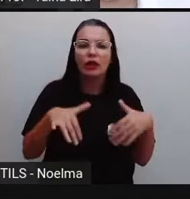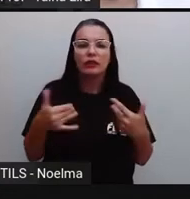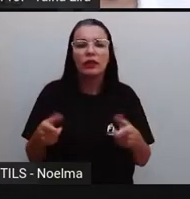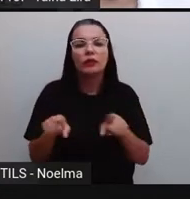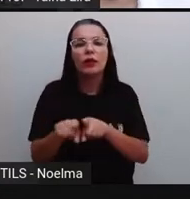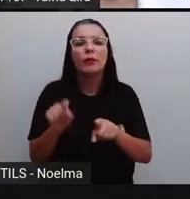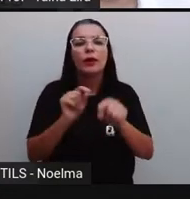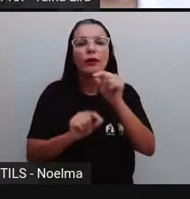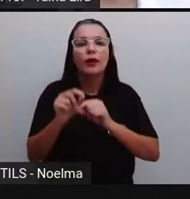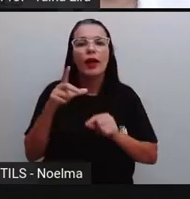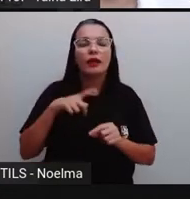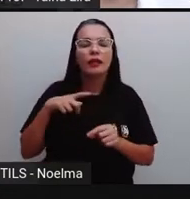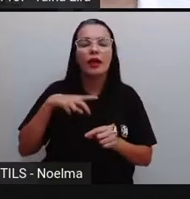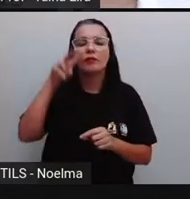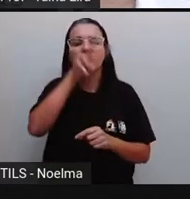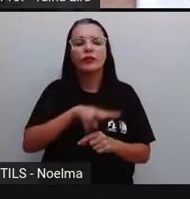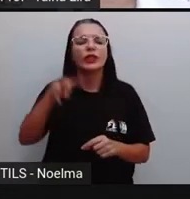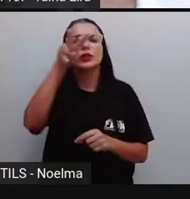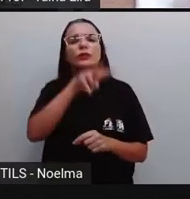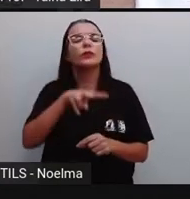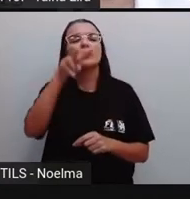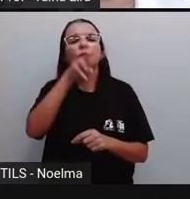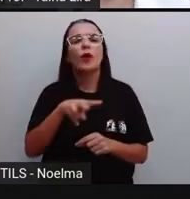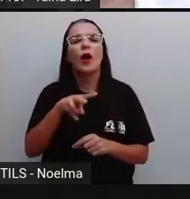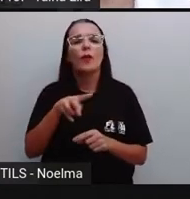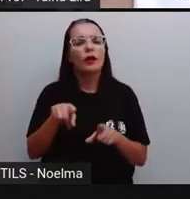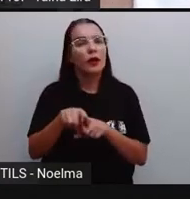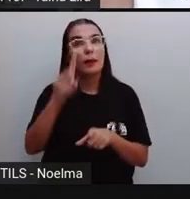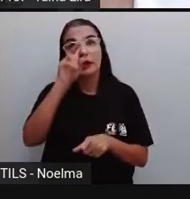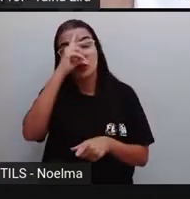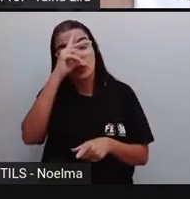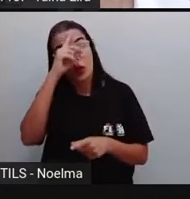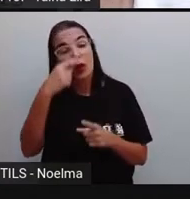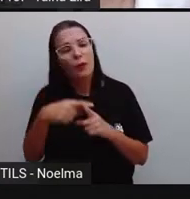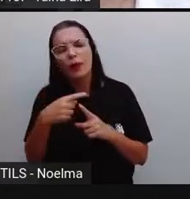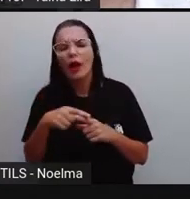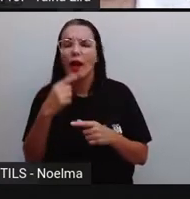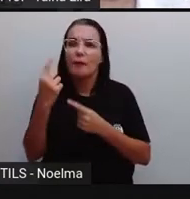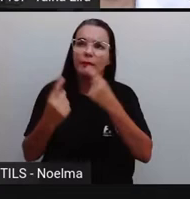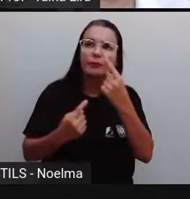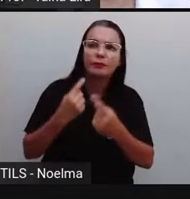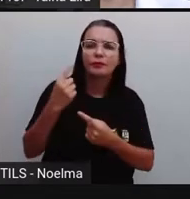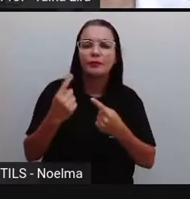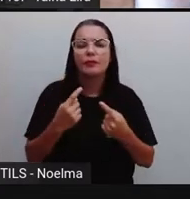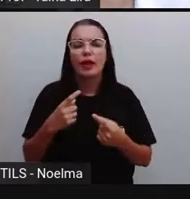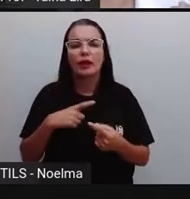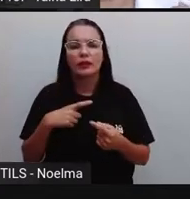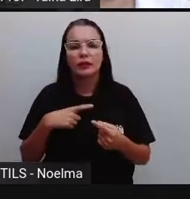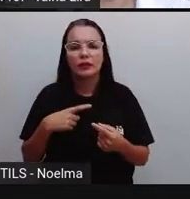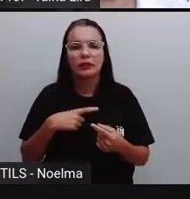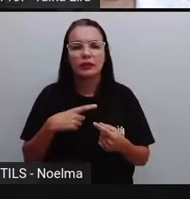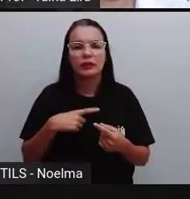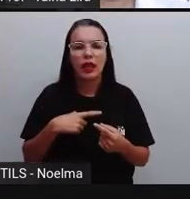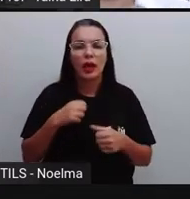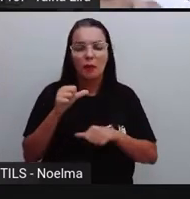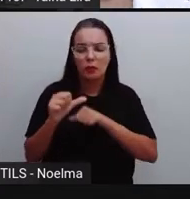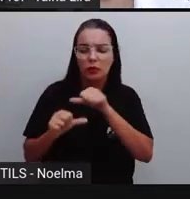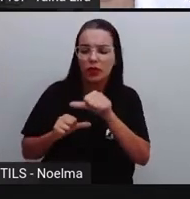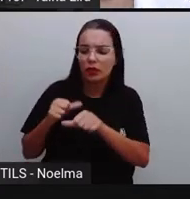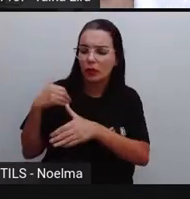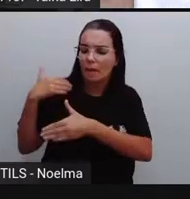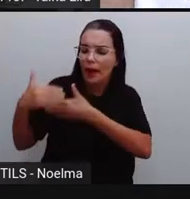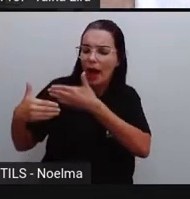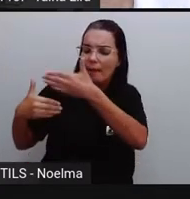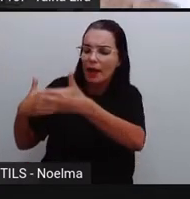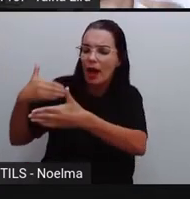também tem um valor estético e histórico, porque muitas vezes o cartaz, né, ele de um mesmo produto ele vem mudando ao longo